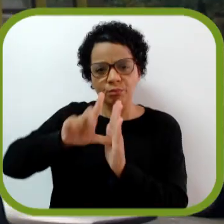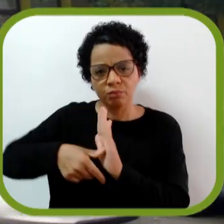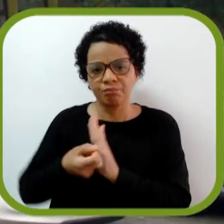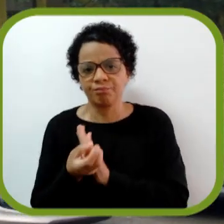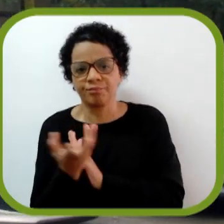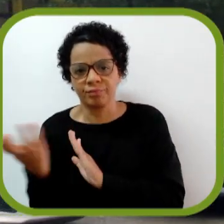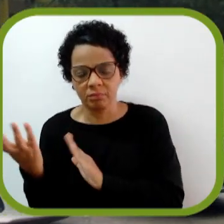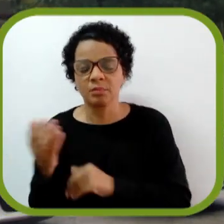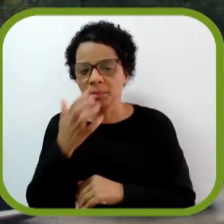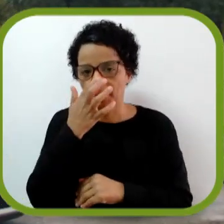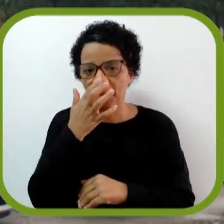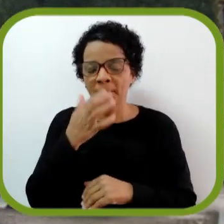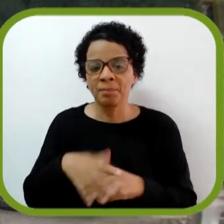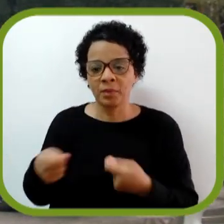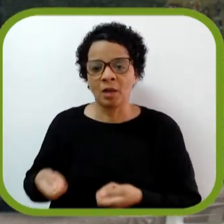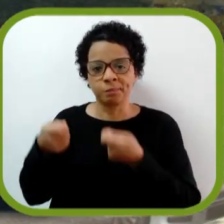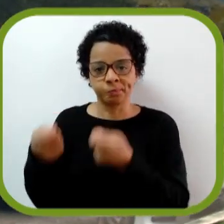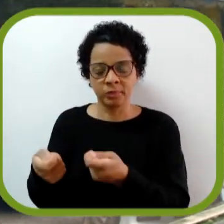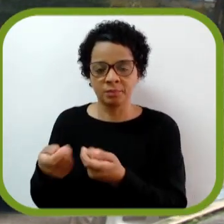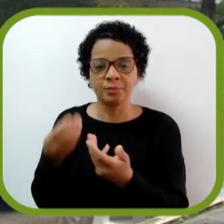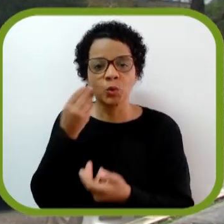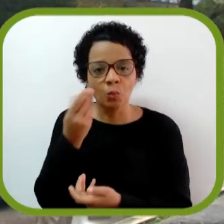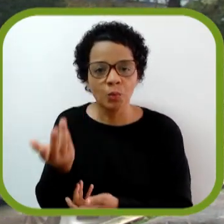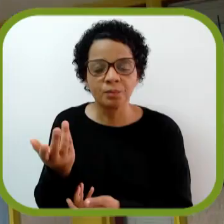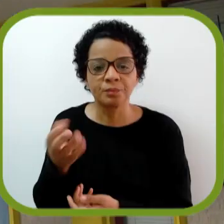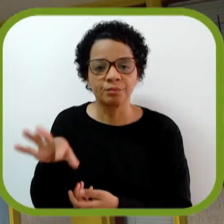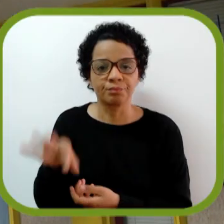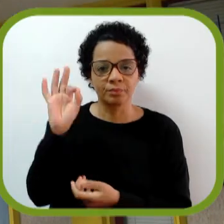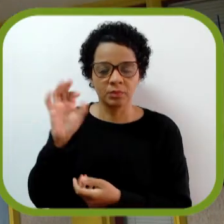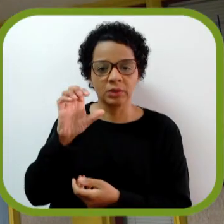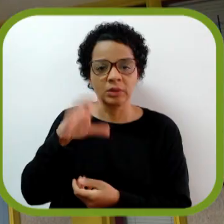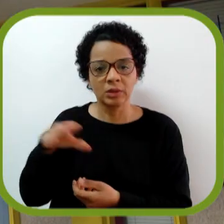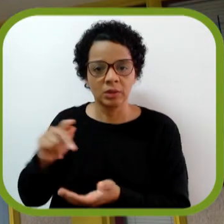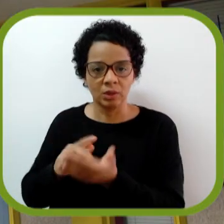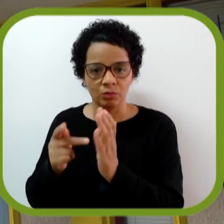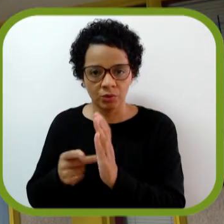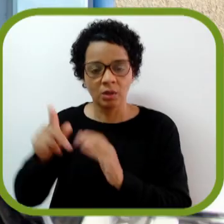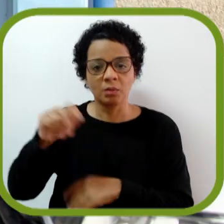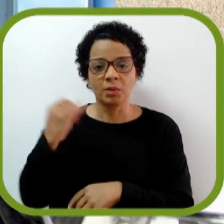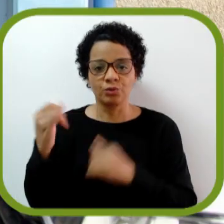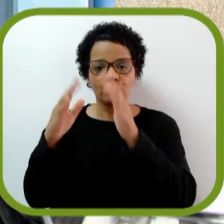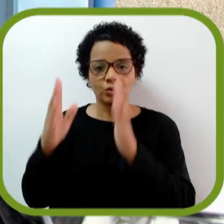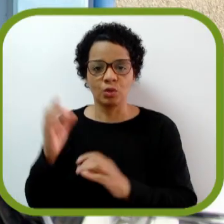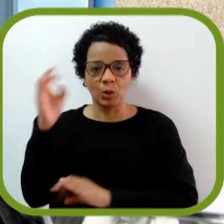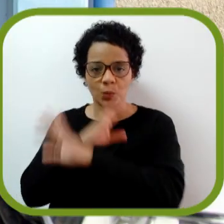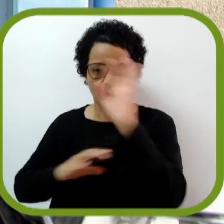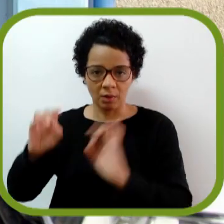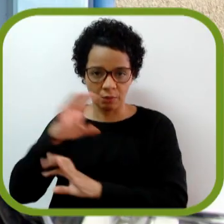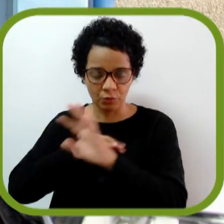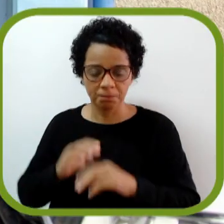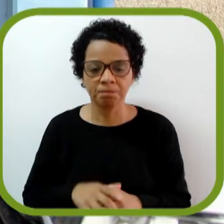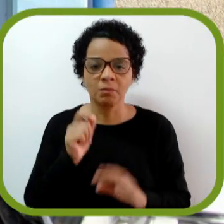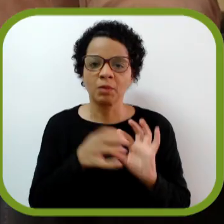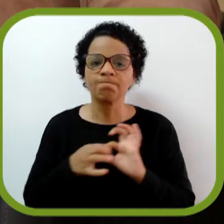projetos, um número muito grande de projetos, financiados quer pela Fundação para a Ciência e Tecnologia, quer por instituições